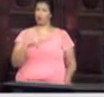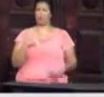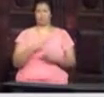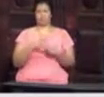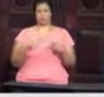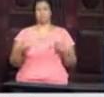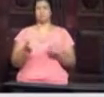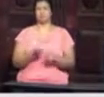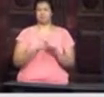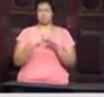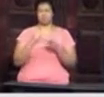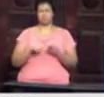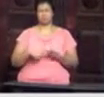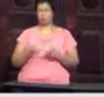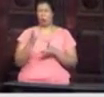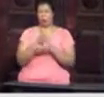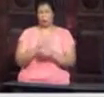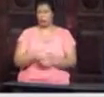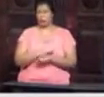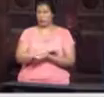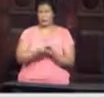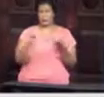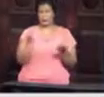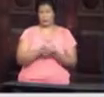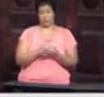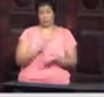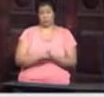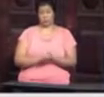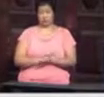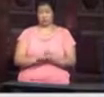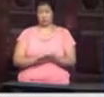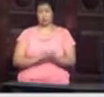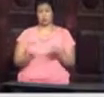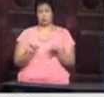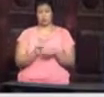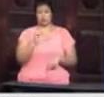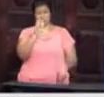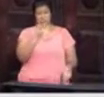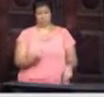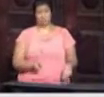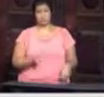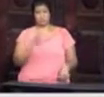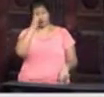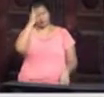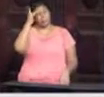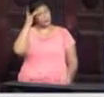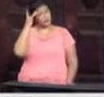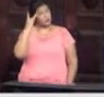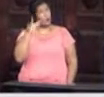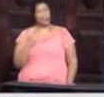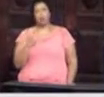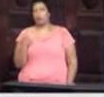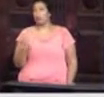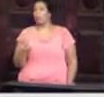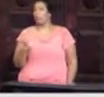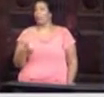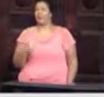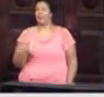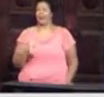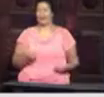seja, uma pessoa que não tem uma história política, tem uma folha corrida.